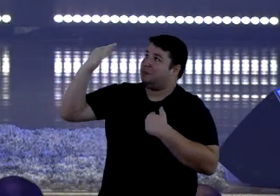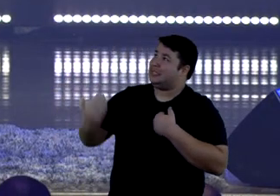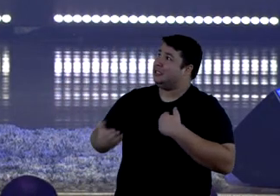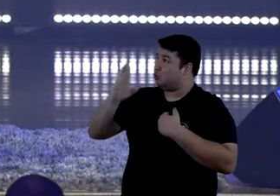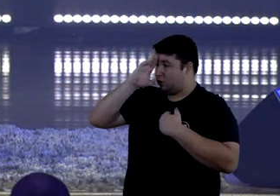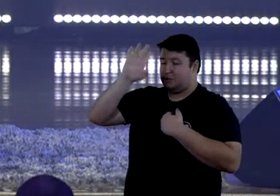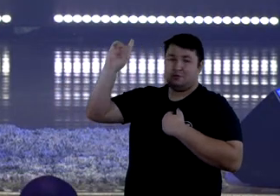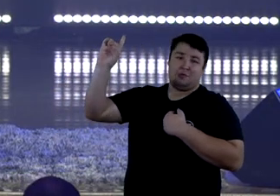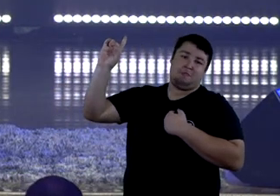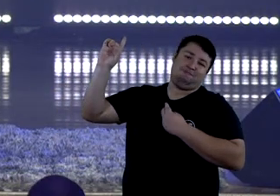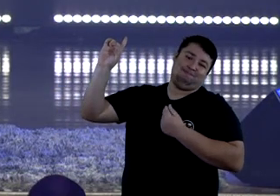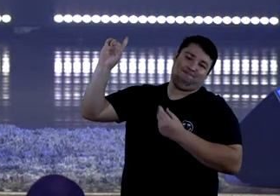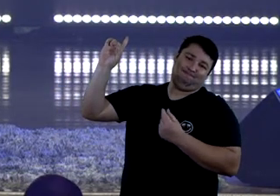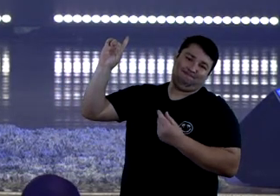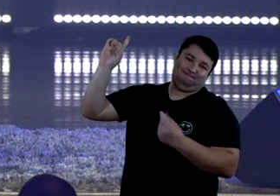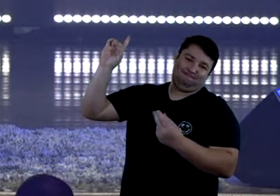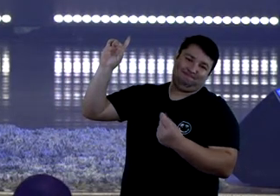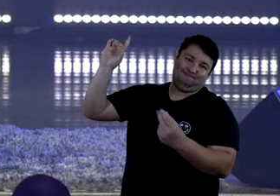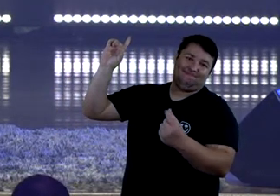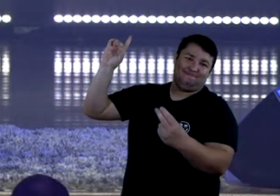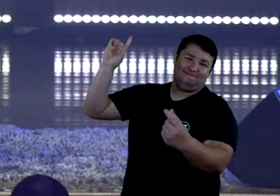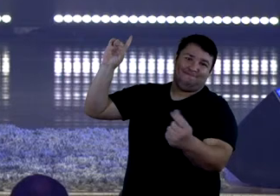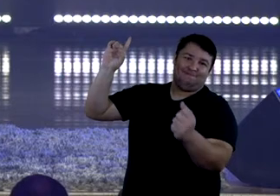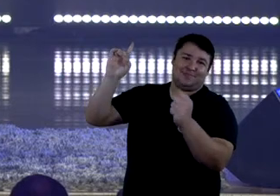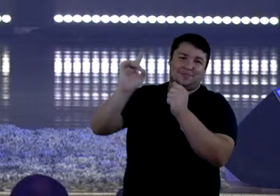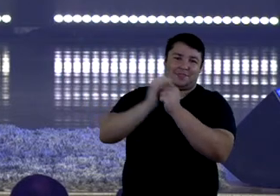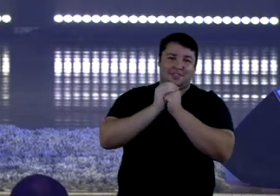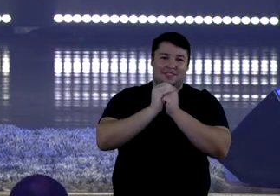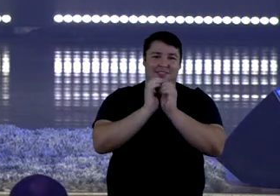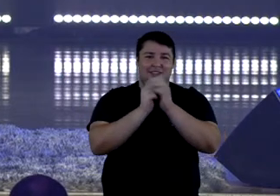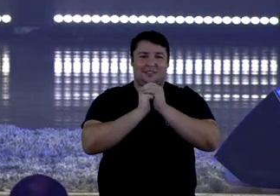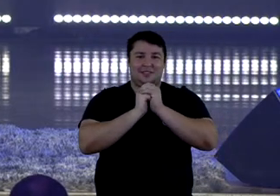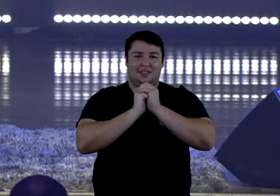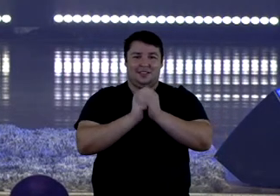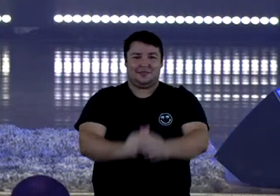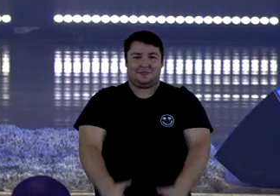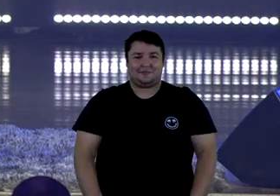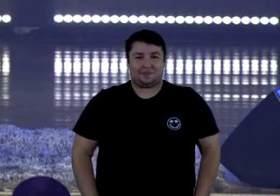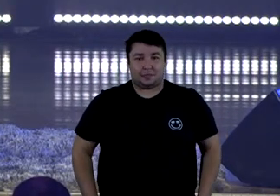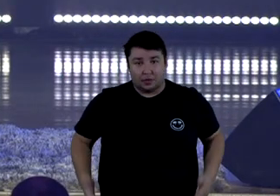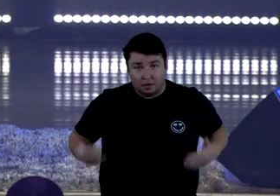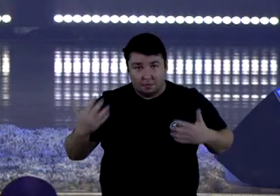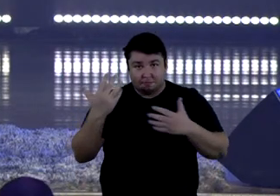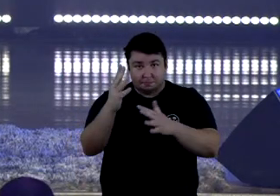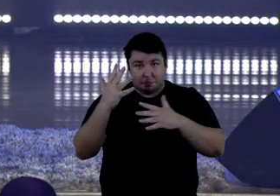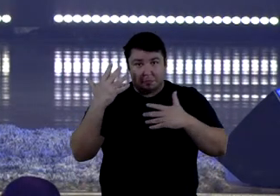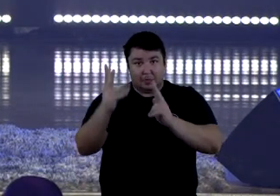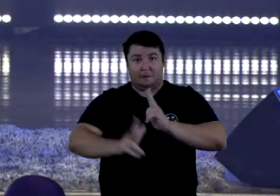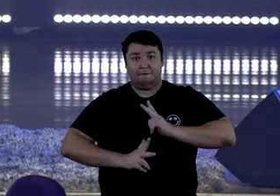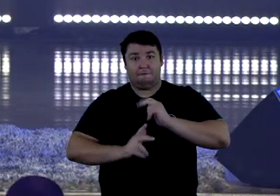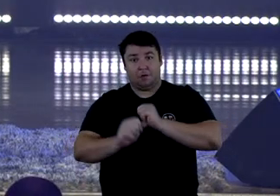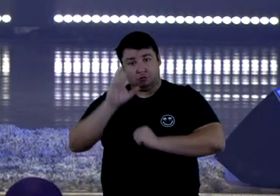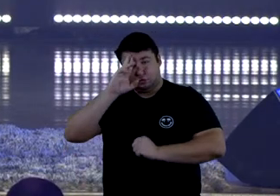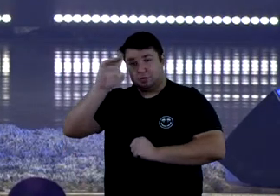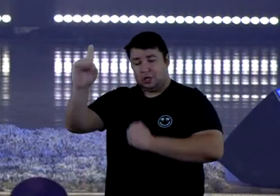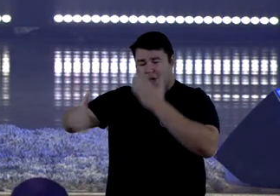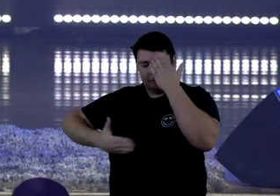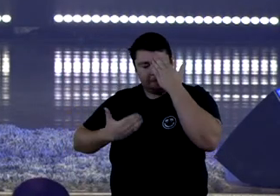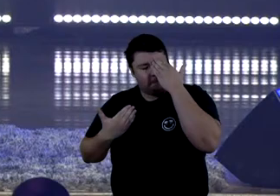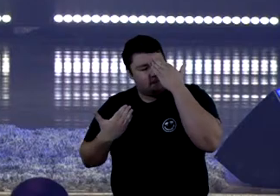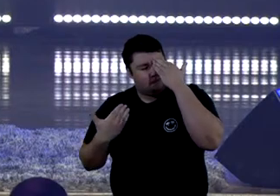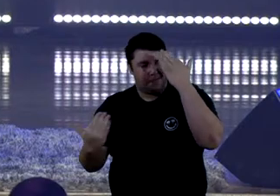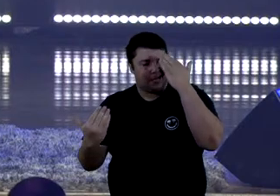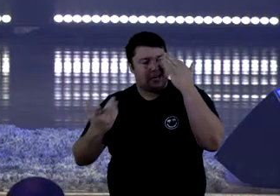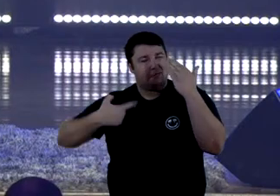do Senhor por longos anos. Amém e amém. Vamos aplaudi-lo bem alto. Obrigado pelo